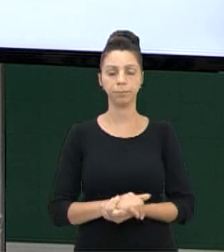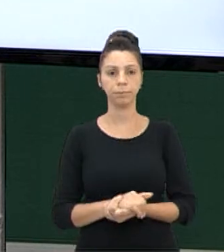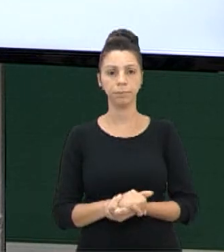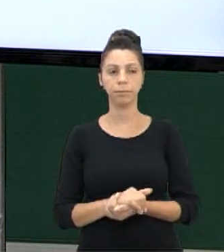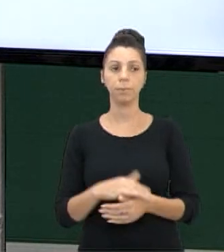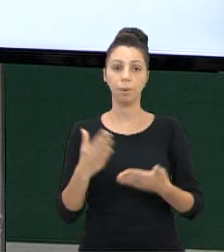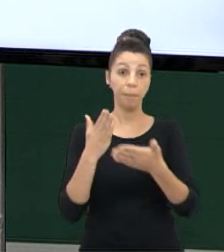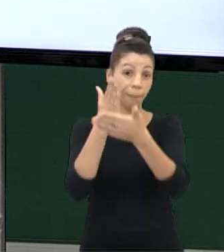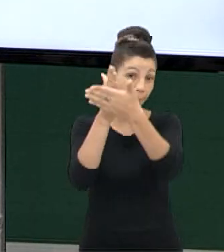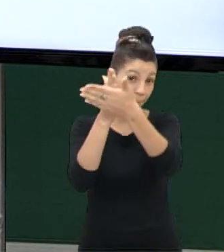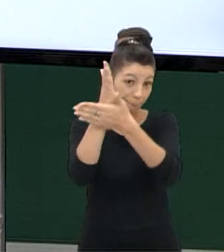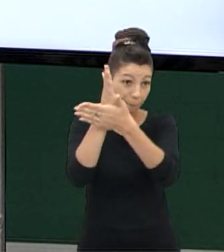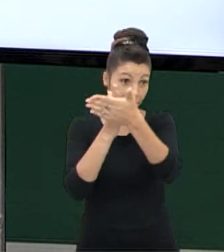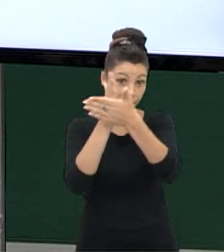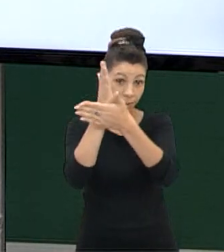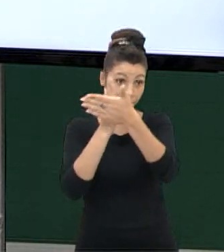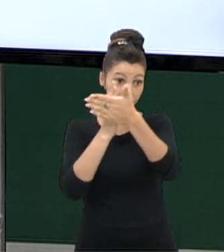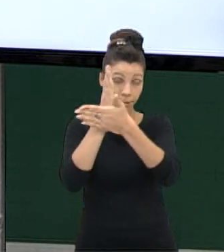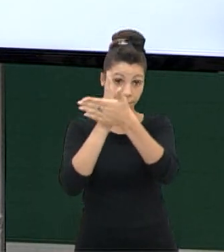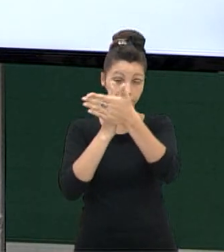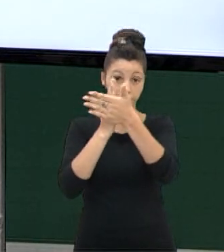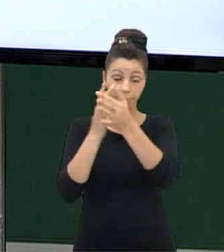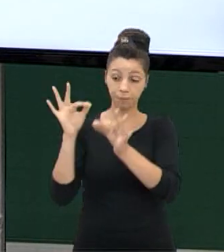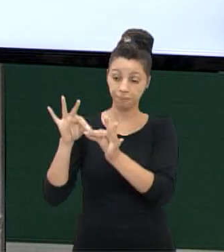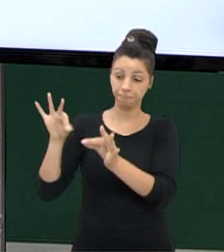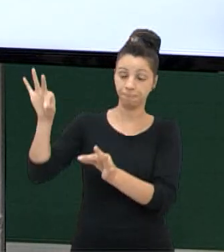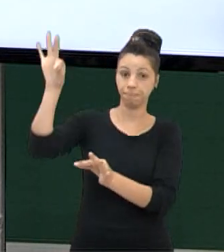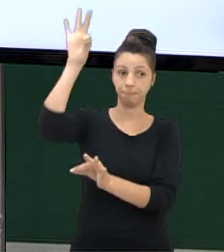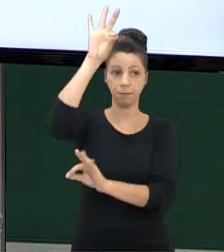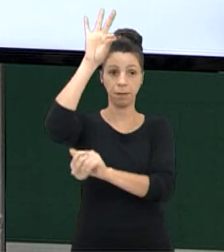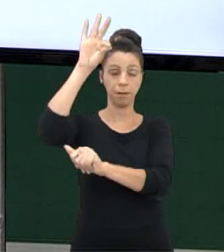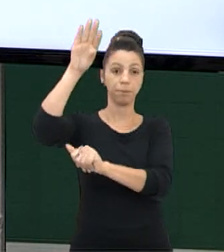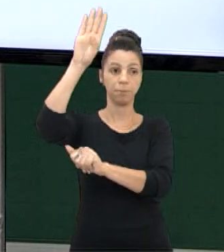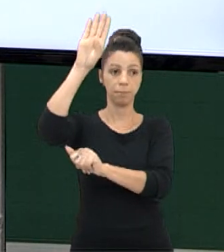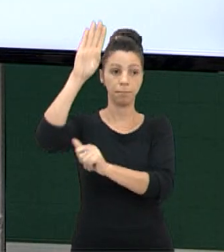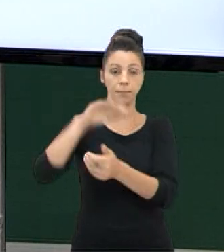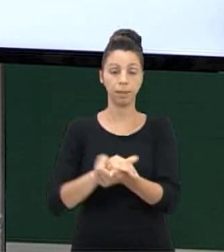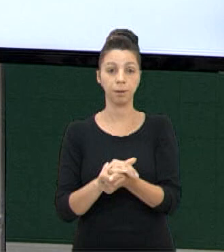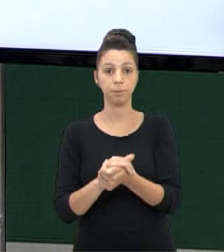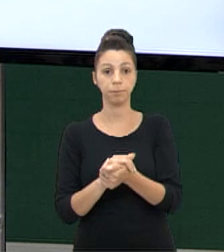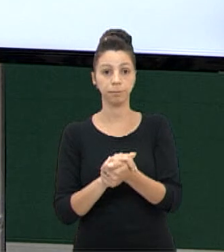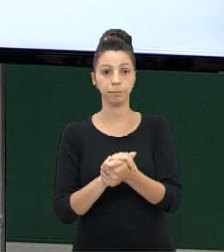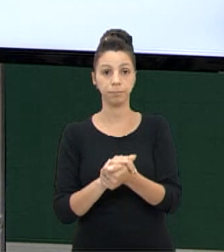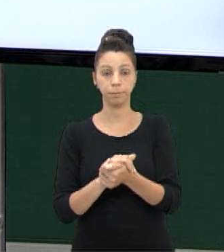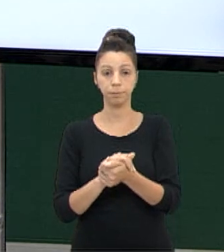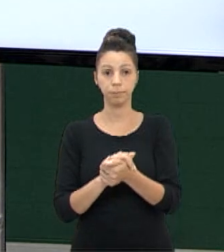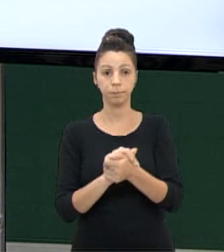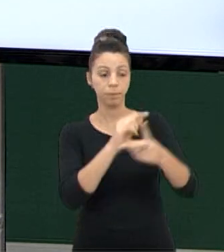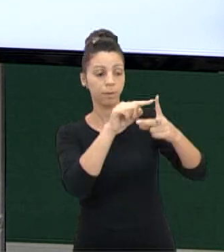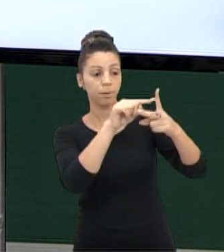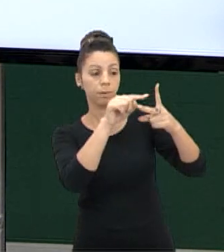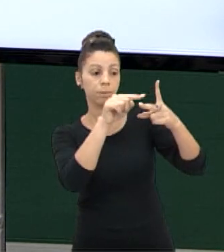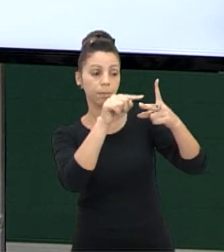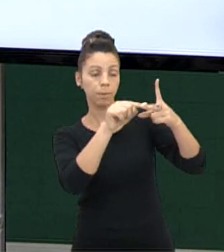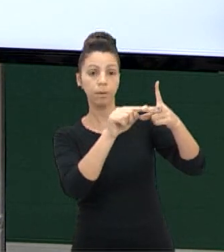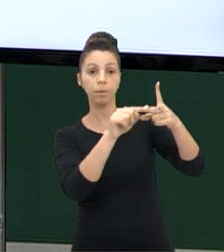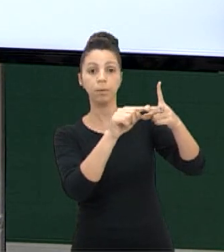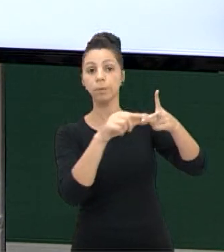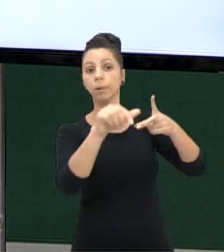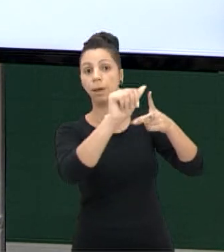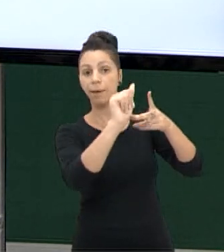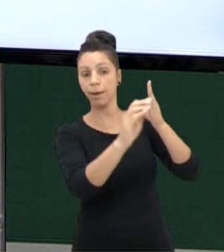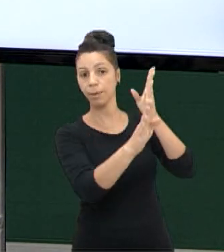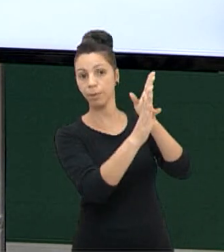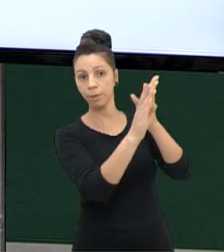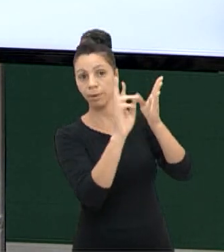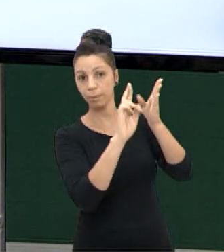é metade, ó, a metade do arco AB nos dá o ângulo inscrito, que é o ângulo A, tá